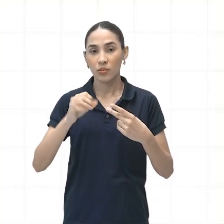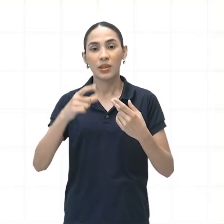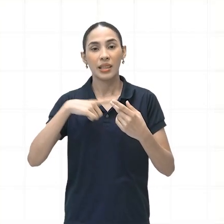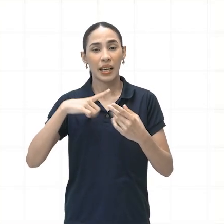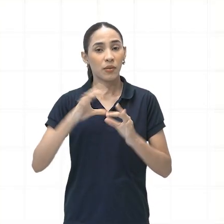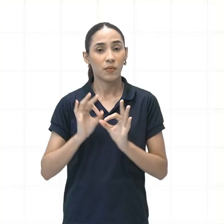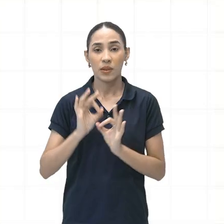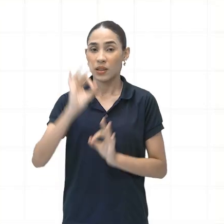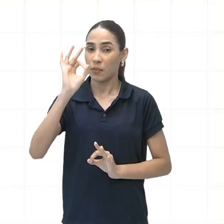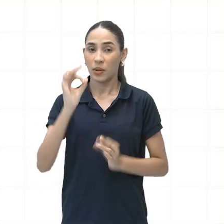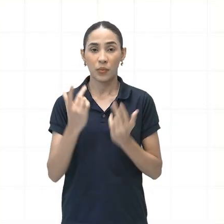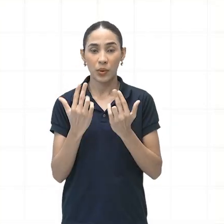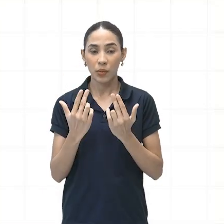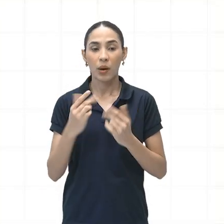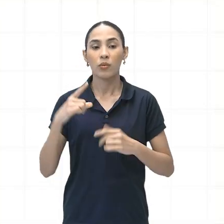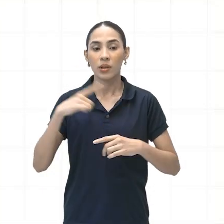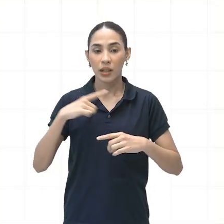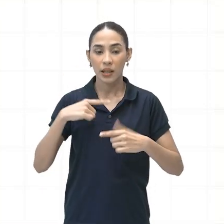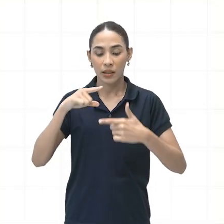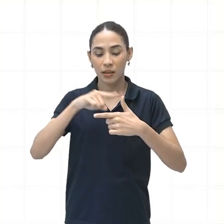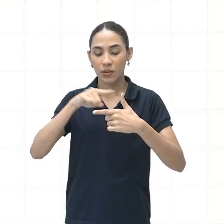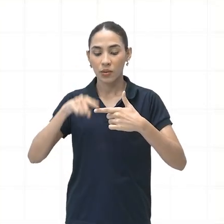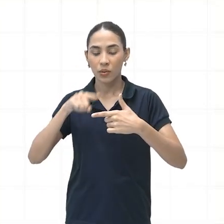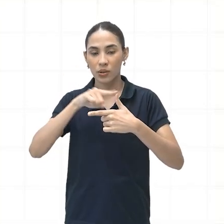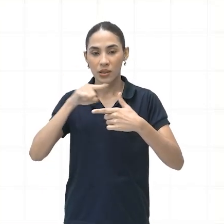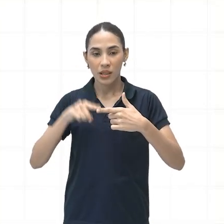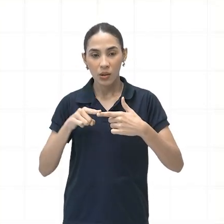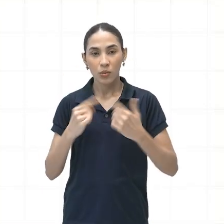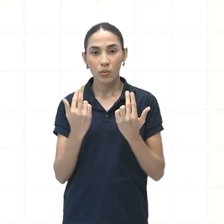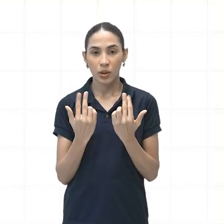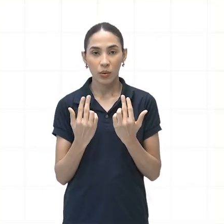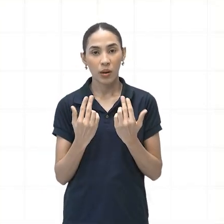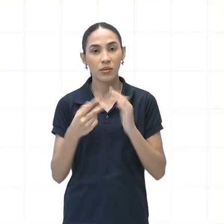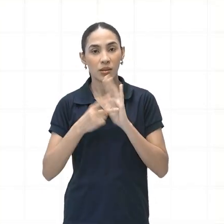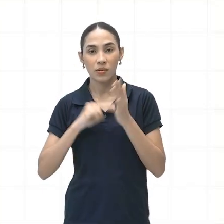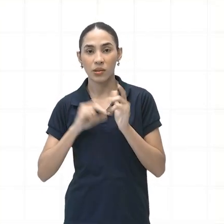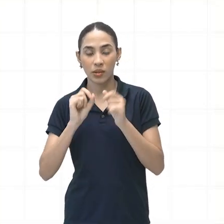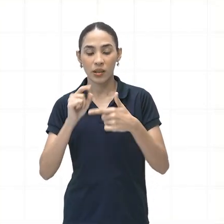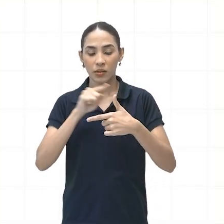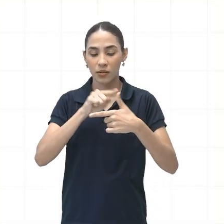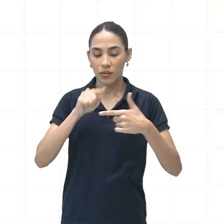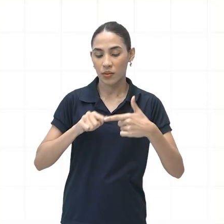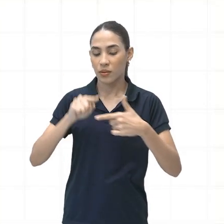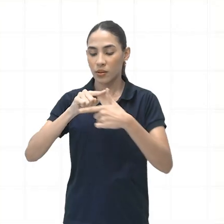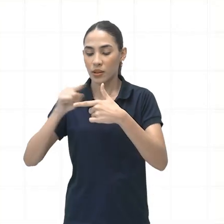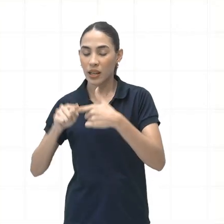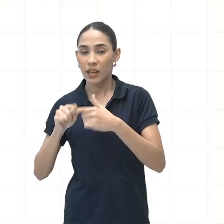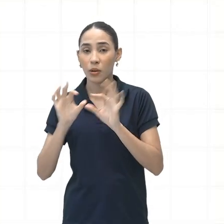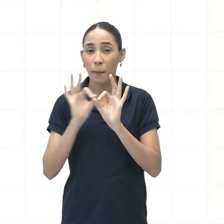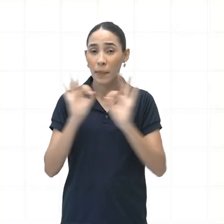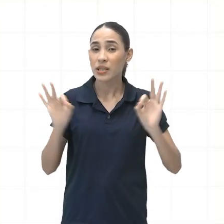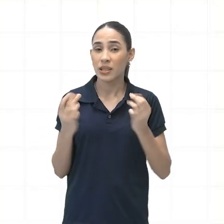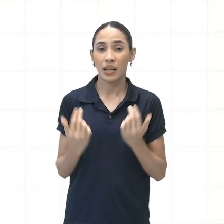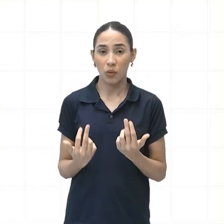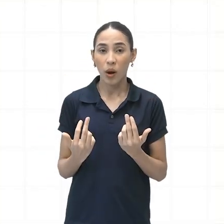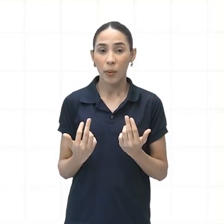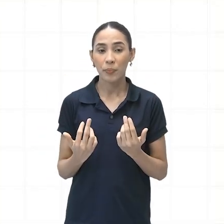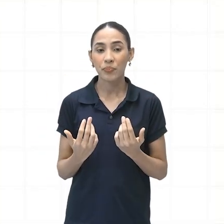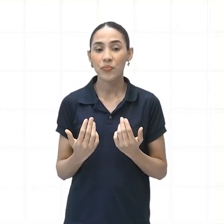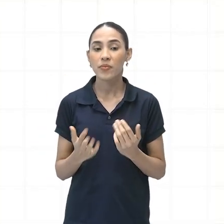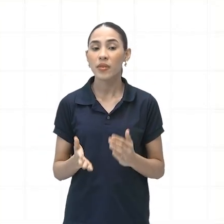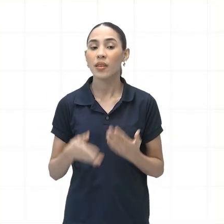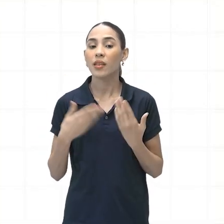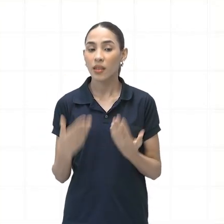que possuem dois ângulos congruentes, ou seja, os dois ângulos têm a mesma medida.